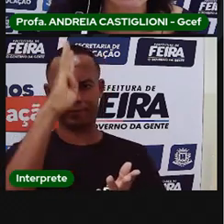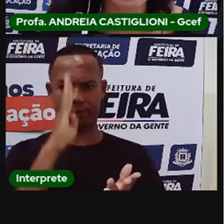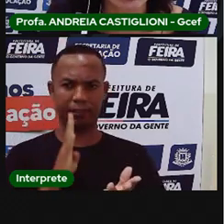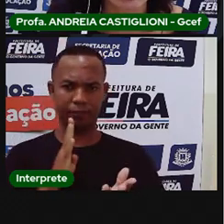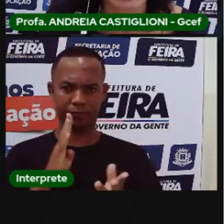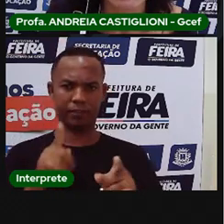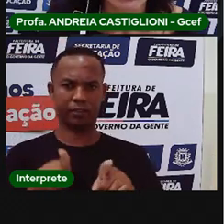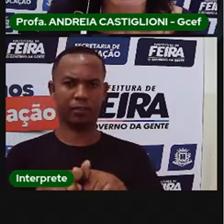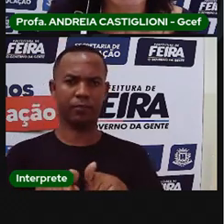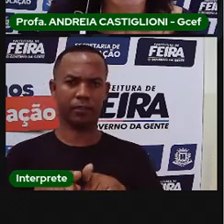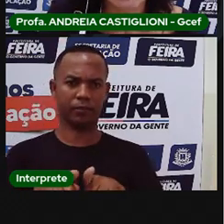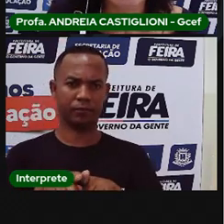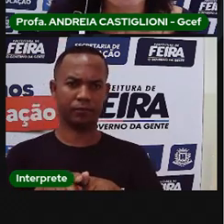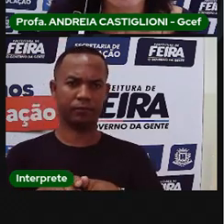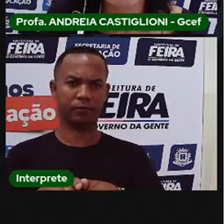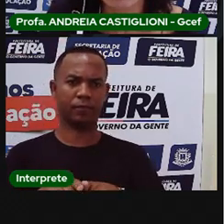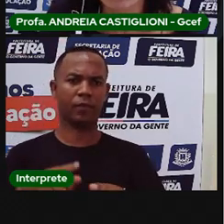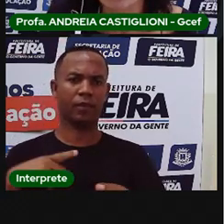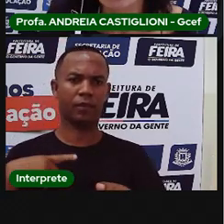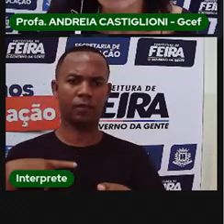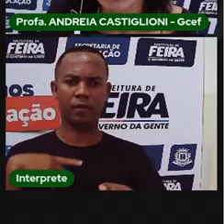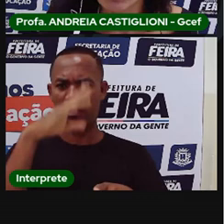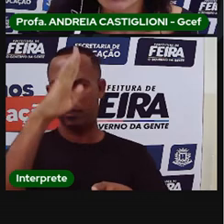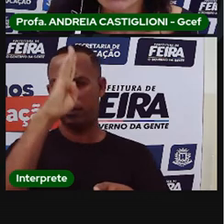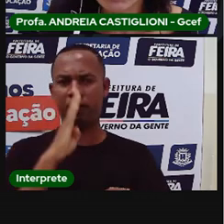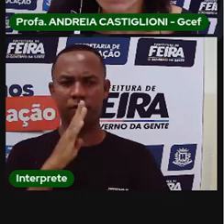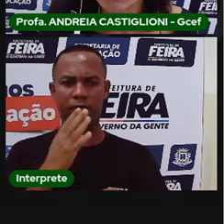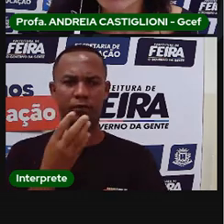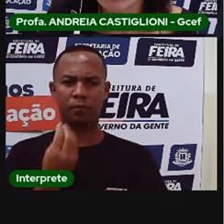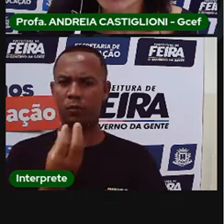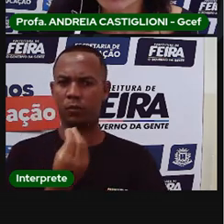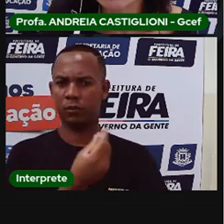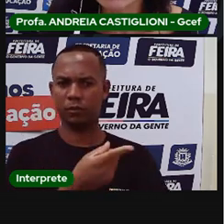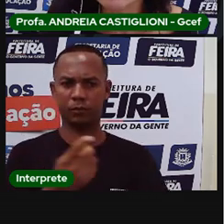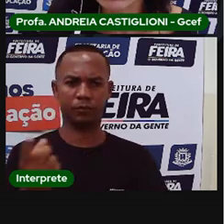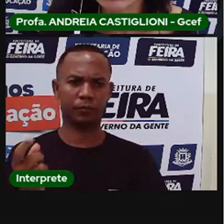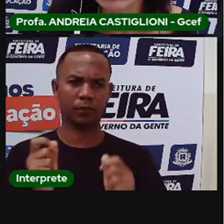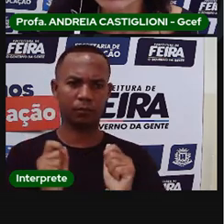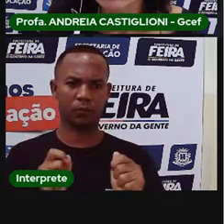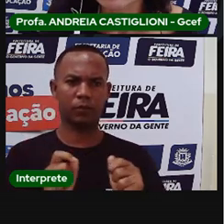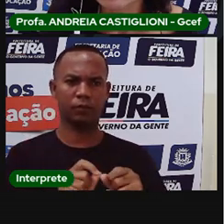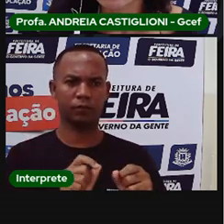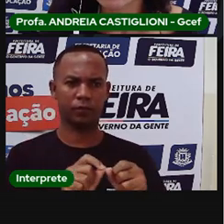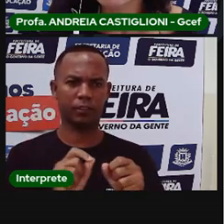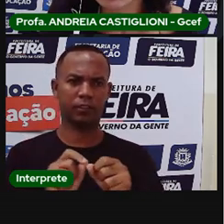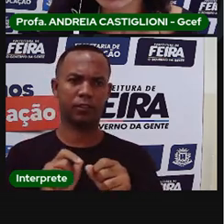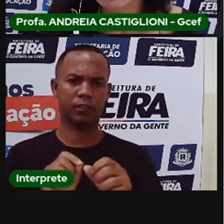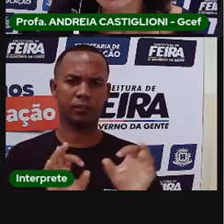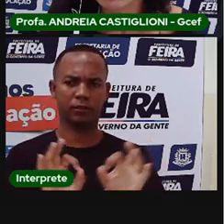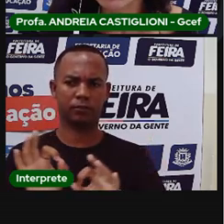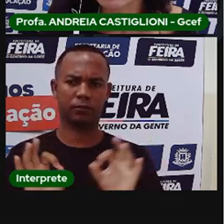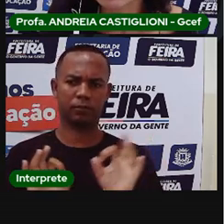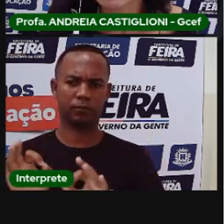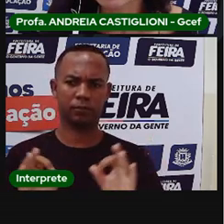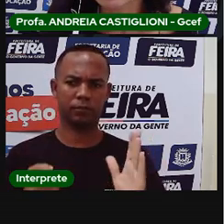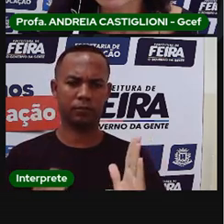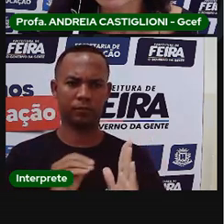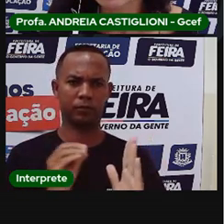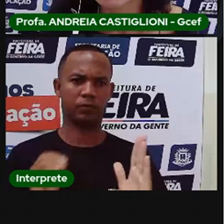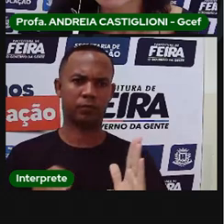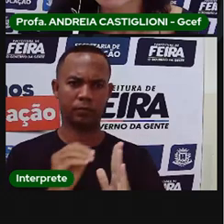colocando aí, gente, é tudo gratuito. Olha que legal que eu posso fazer. Eu posso colocar